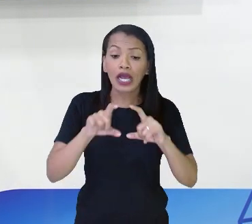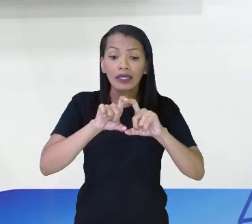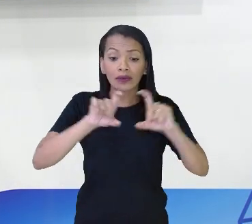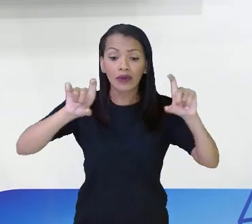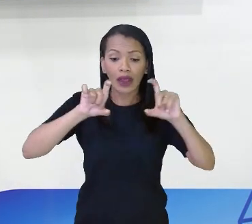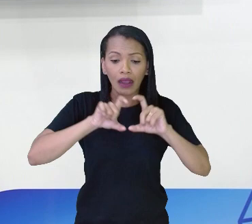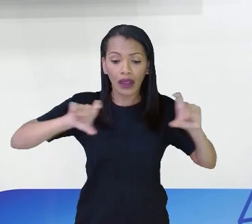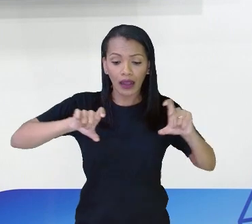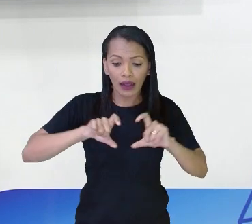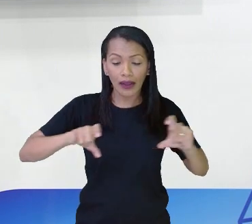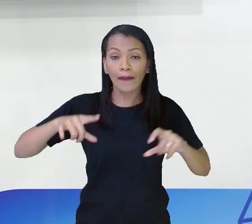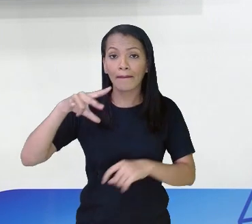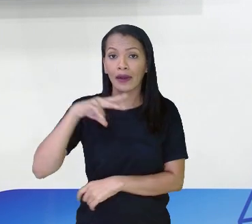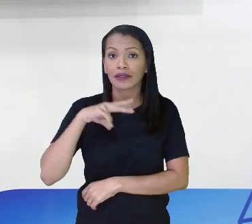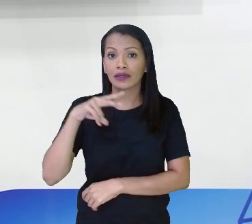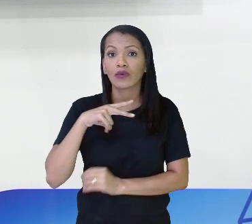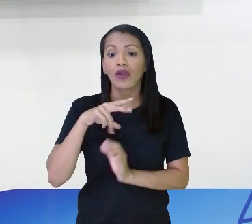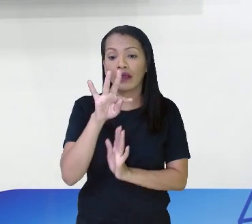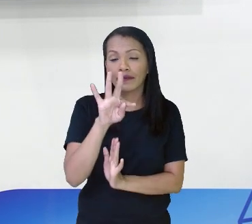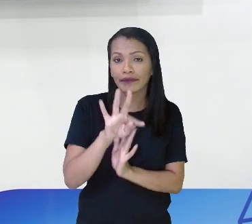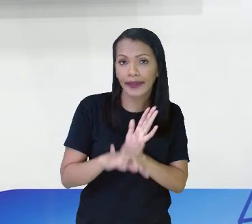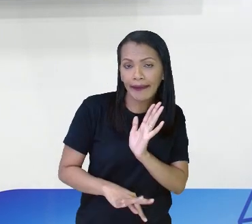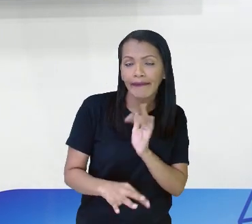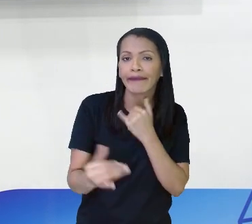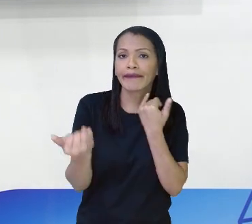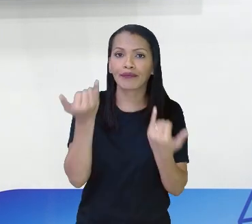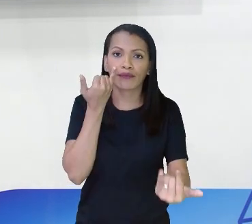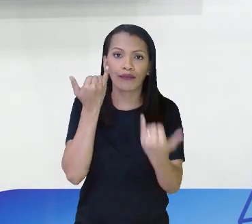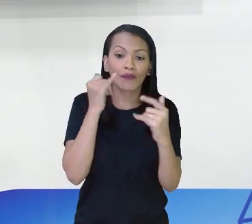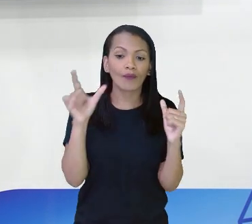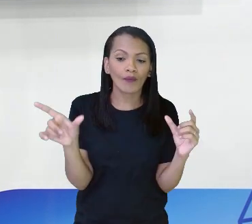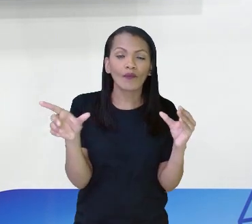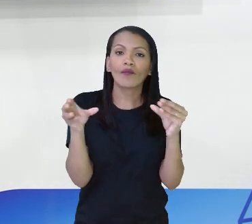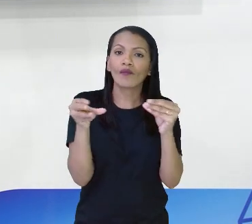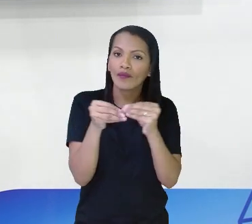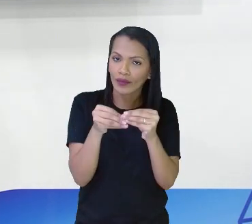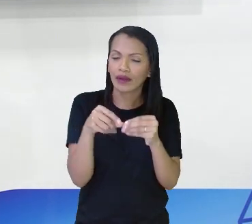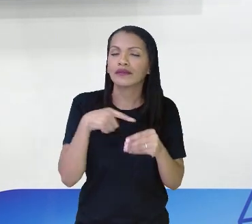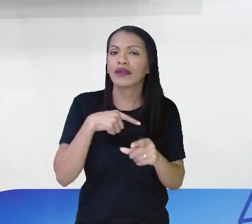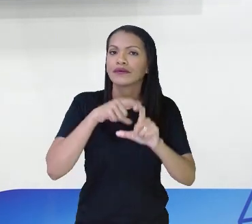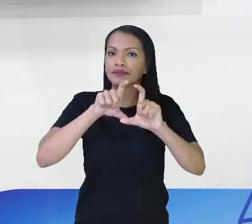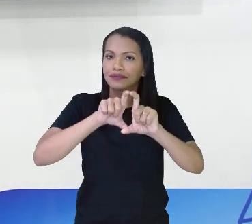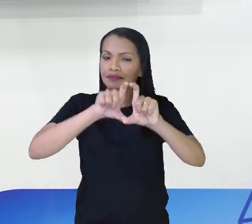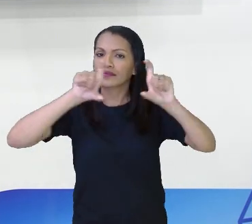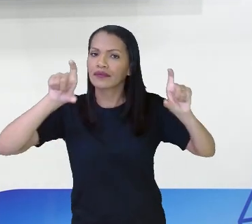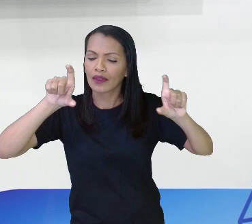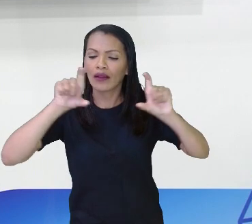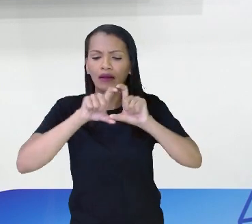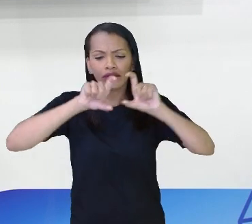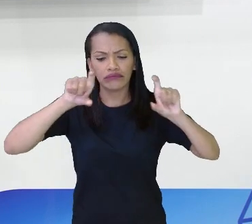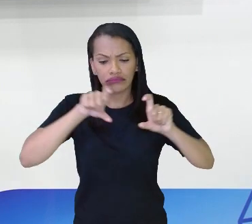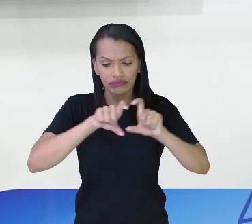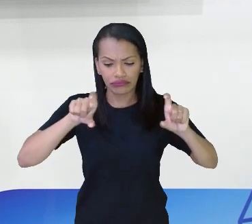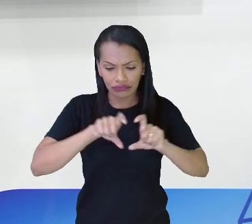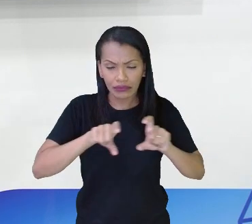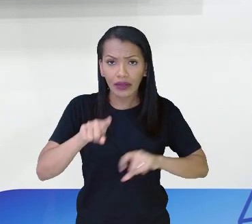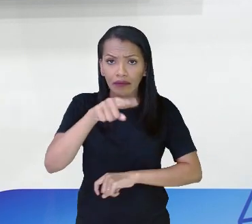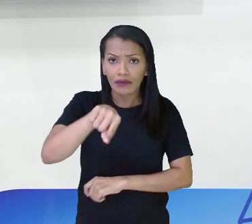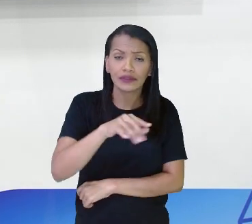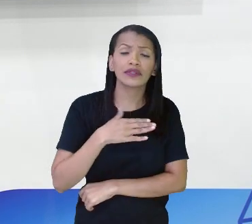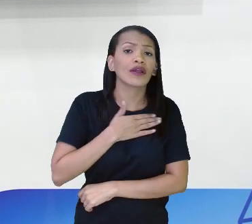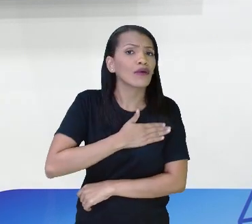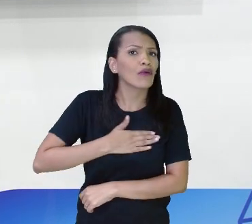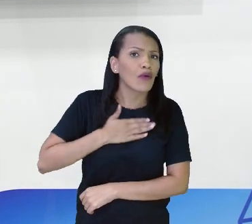notícia ali em particular, são textos relativamente curtos, tem a manchete e as demais notícias ali. Se você gosta